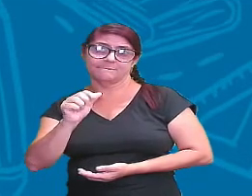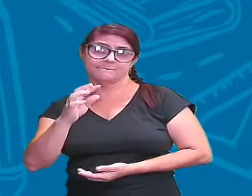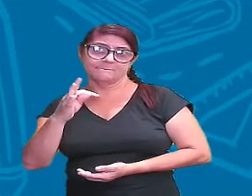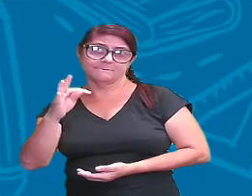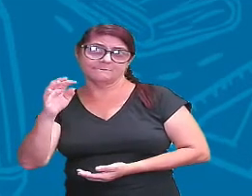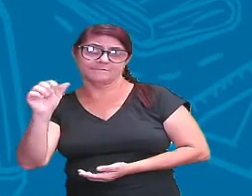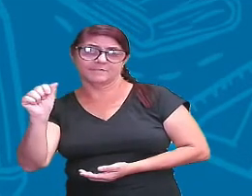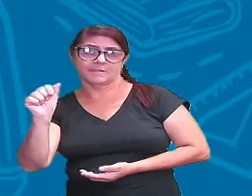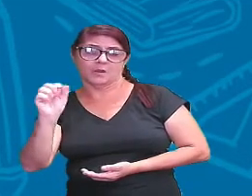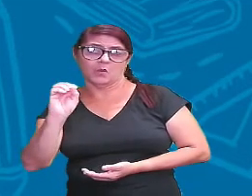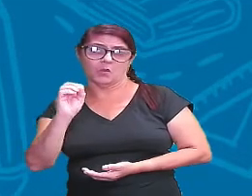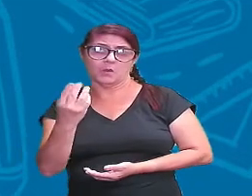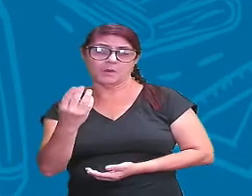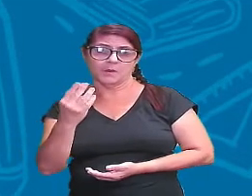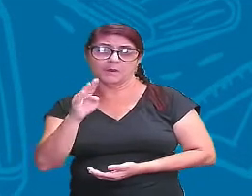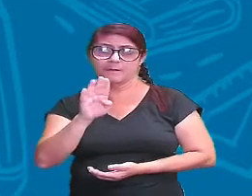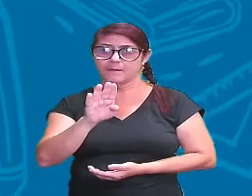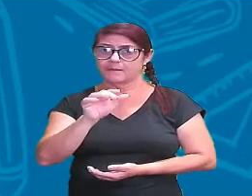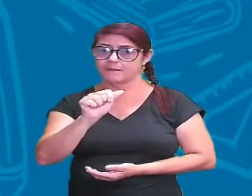ata. Seria